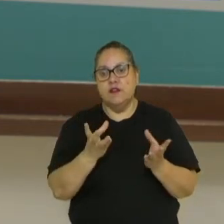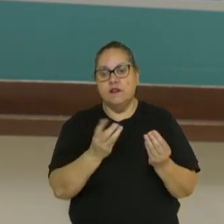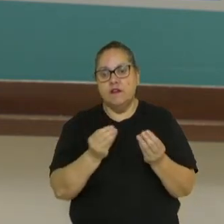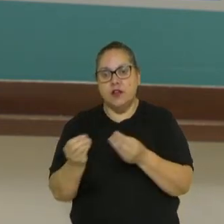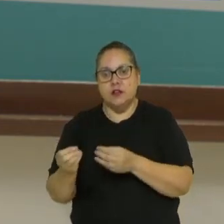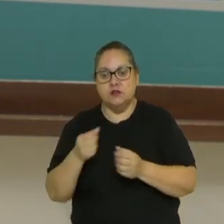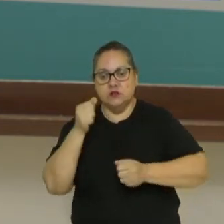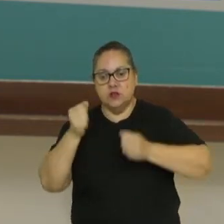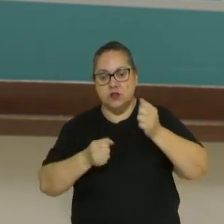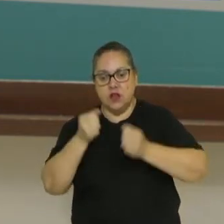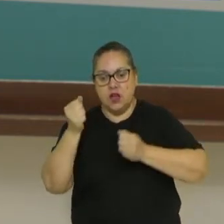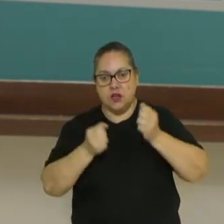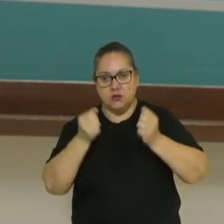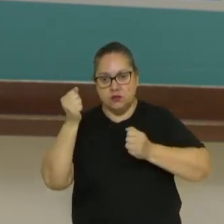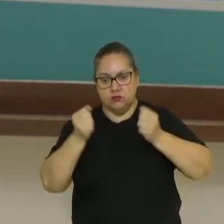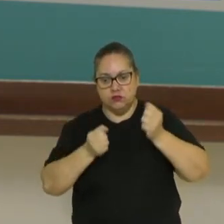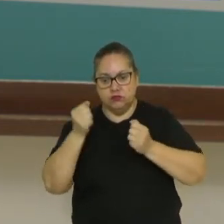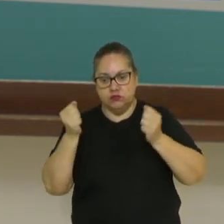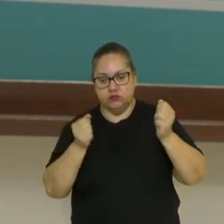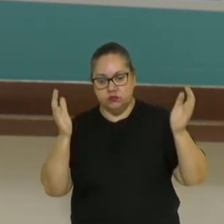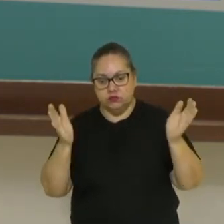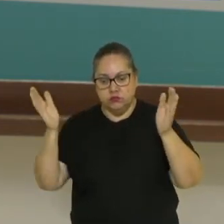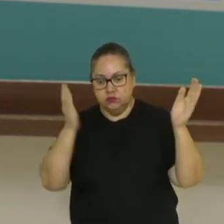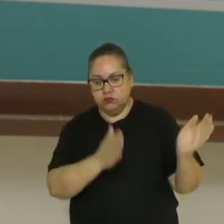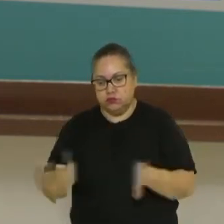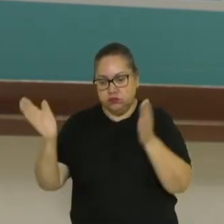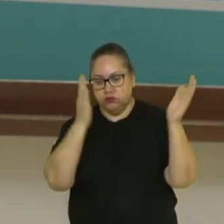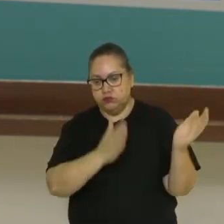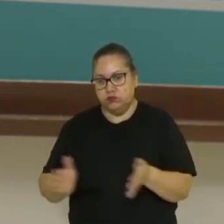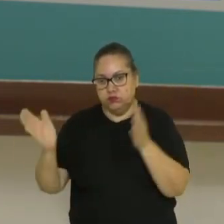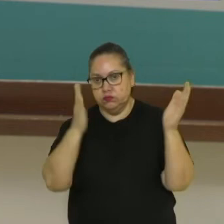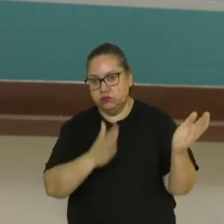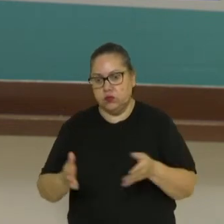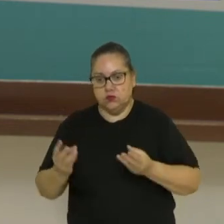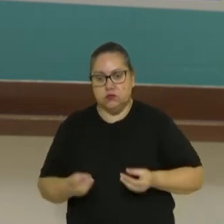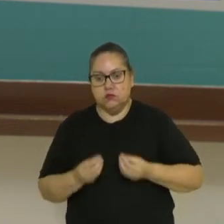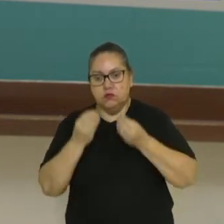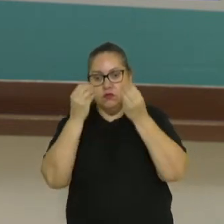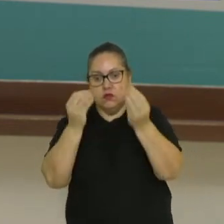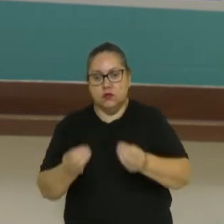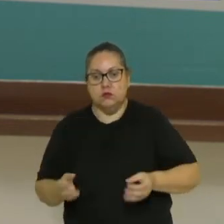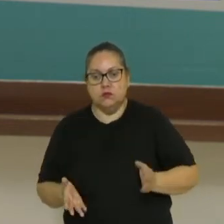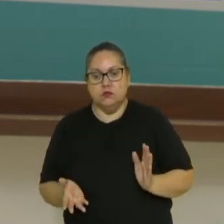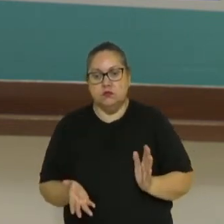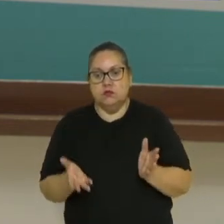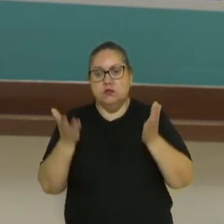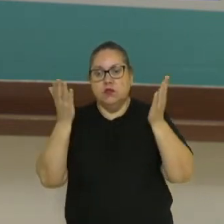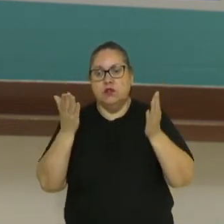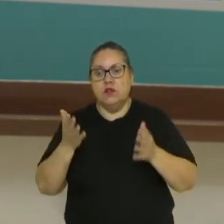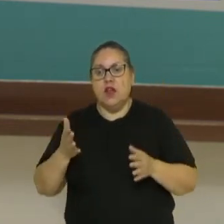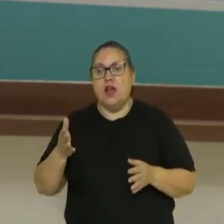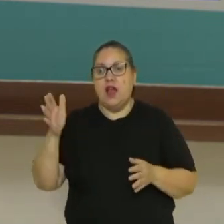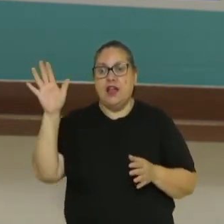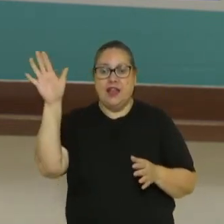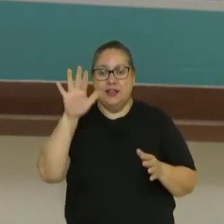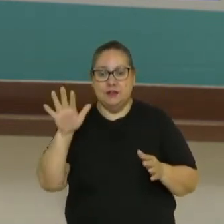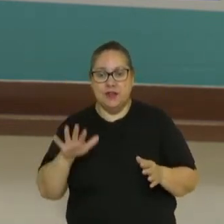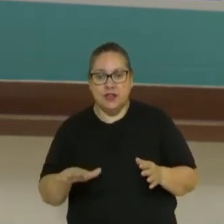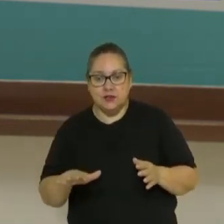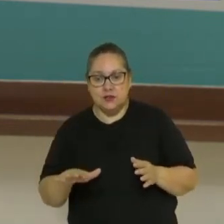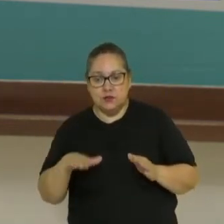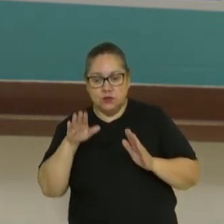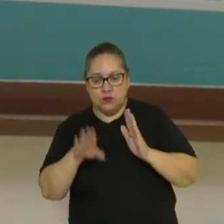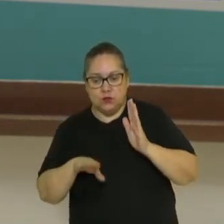carros até que tivesse uma oferta muito grande a ponto de baratear o preço desses